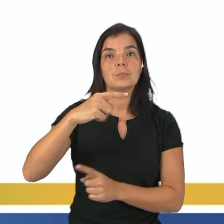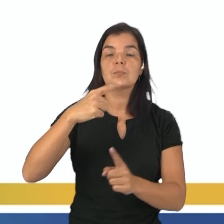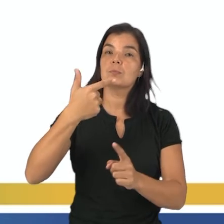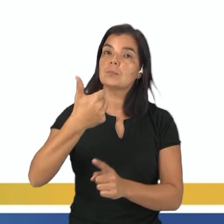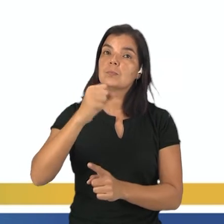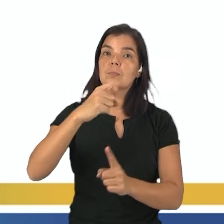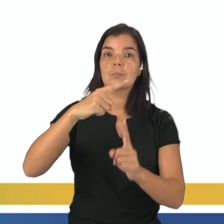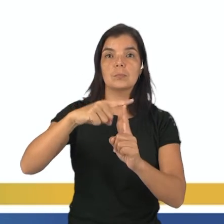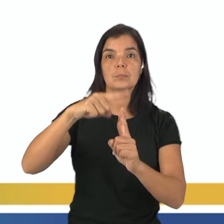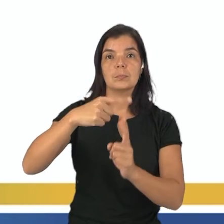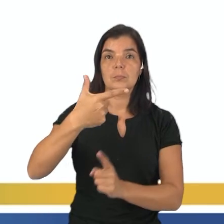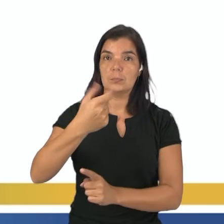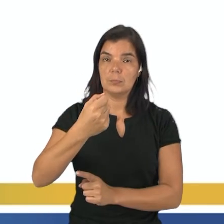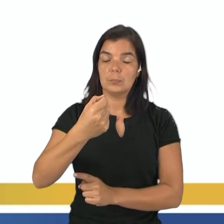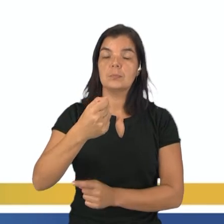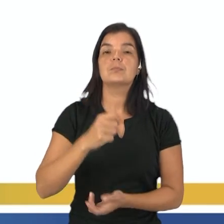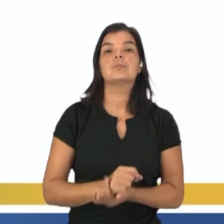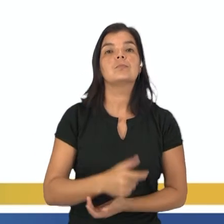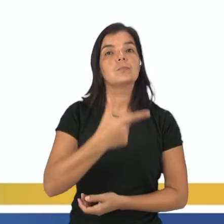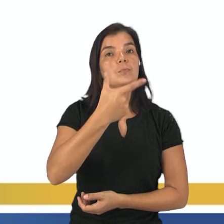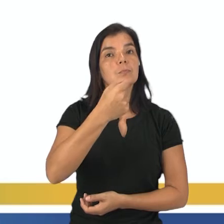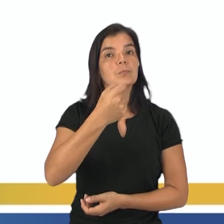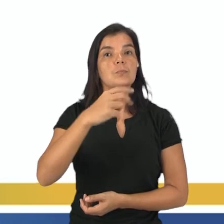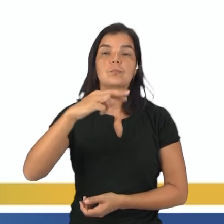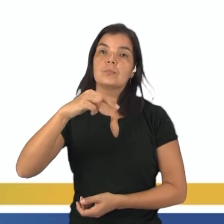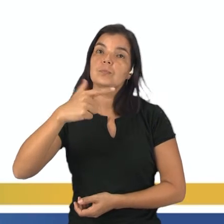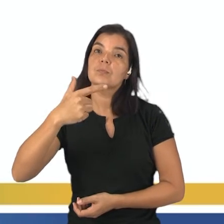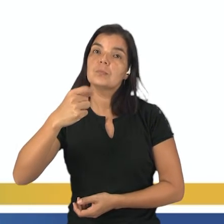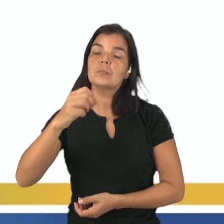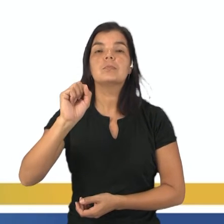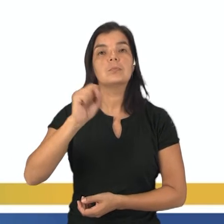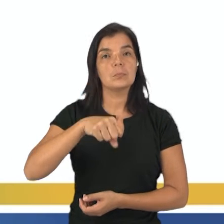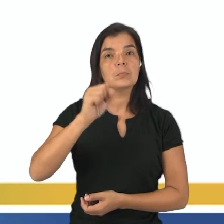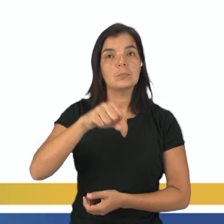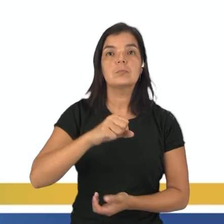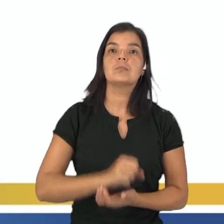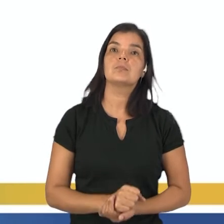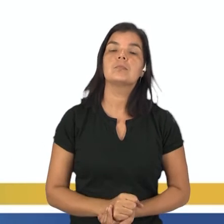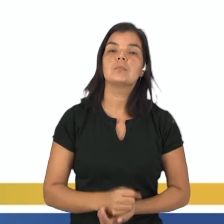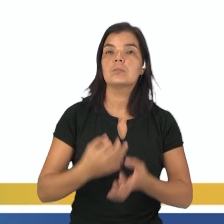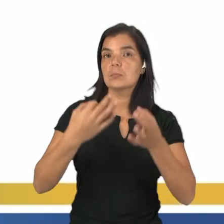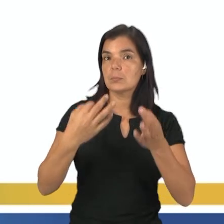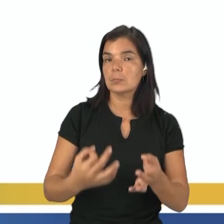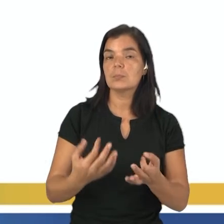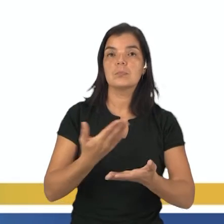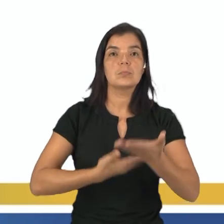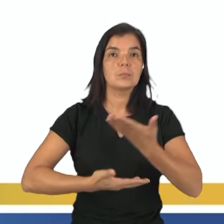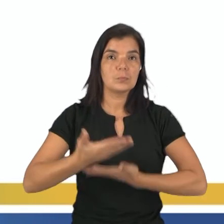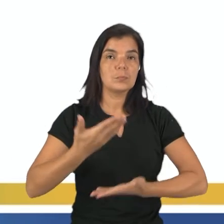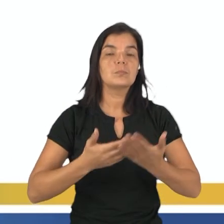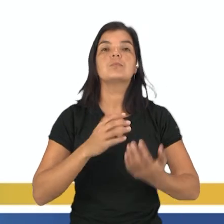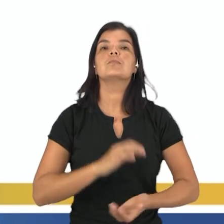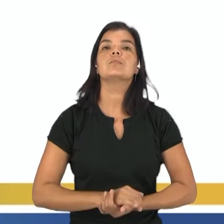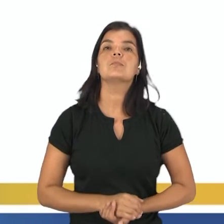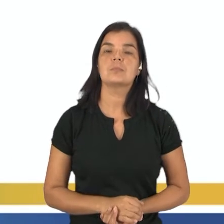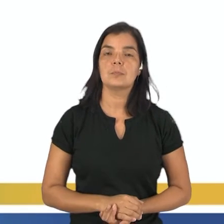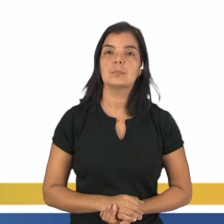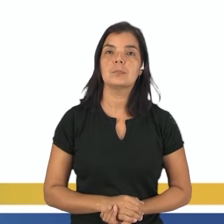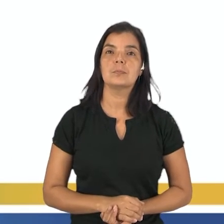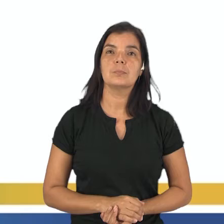18 mais 2, que também é 20. 20 é igual a 20, pessoal? Sim. Então, está verificado aí a relação de Euler nesse